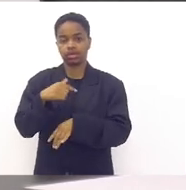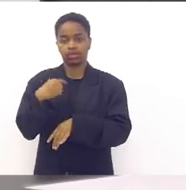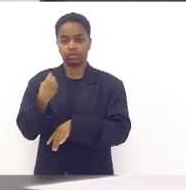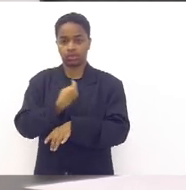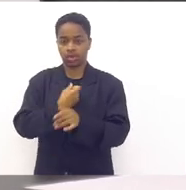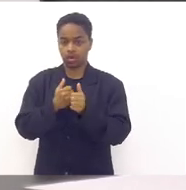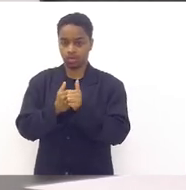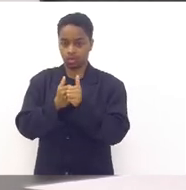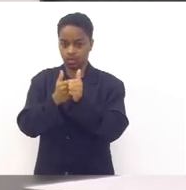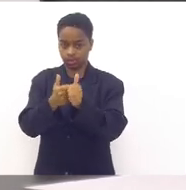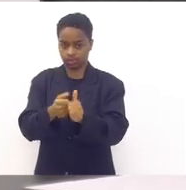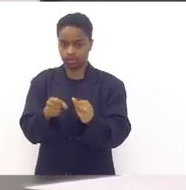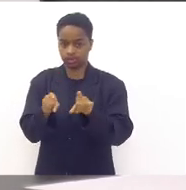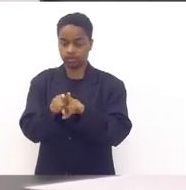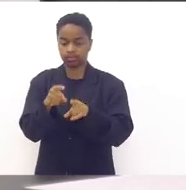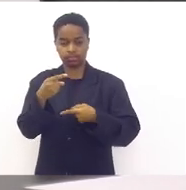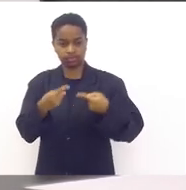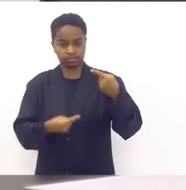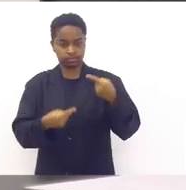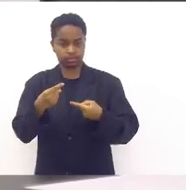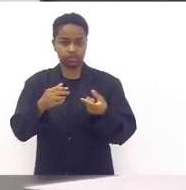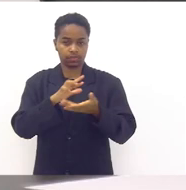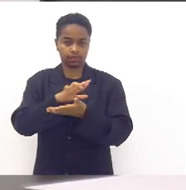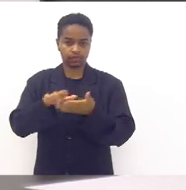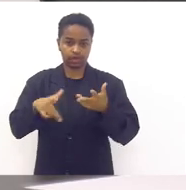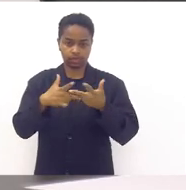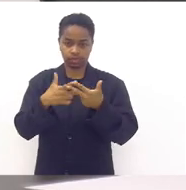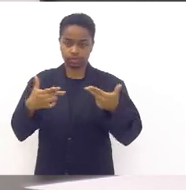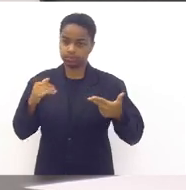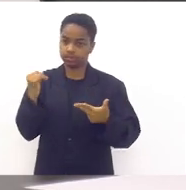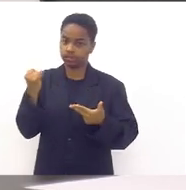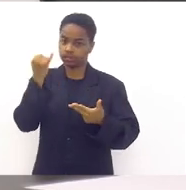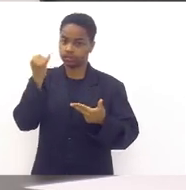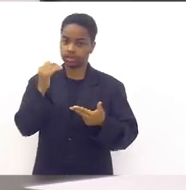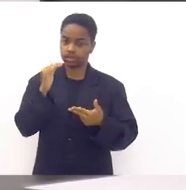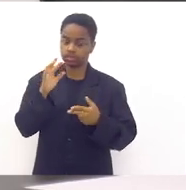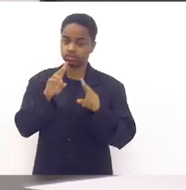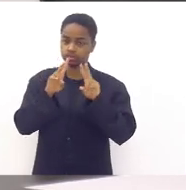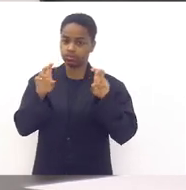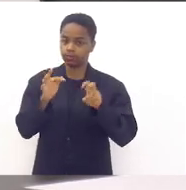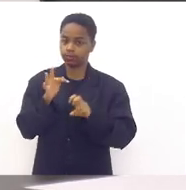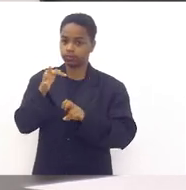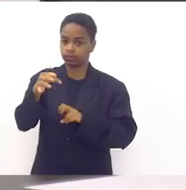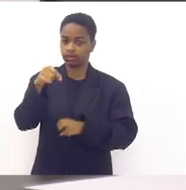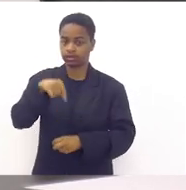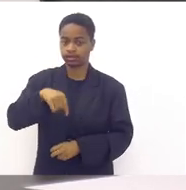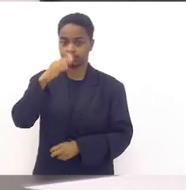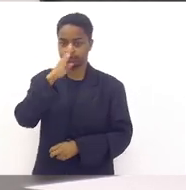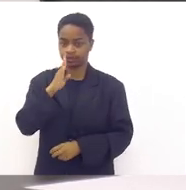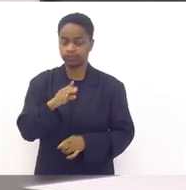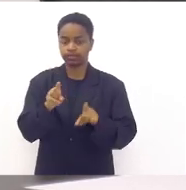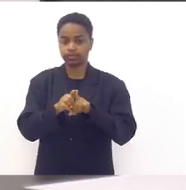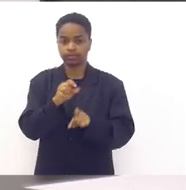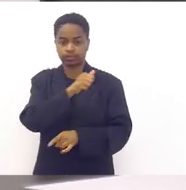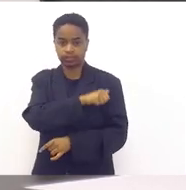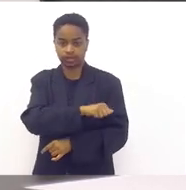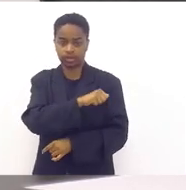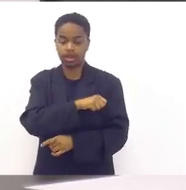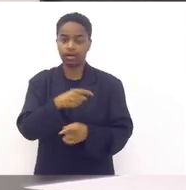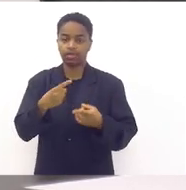nós fizemos discussões importantes para o futuro do Brasil e para o futuro do Estado do Rio de Janeiro. Tivemos aqui o Bernardo App, que é o mentor